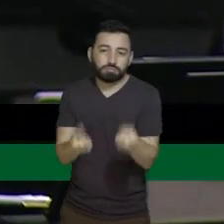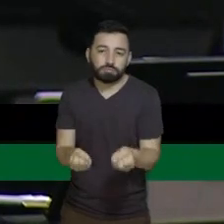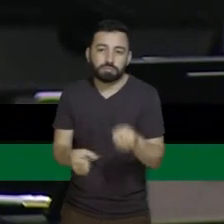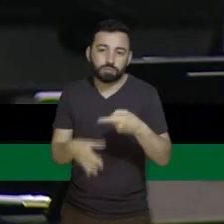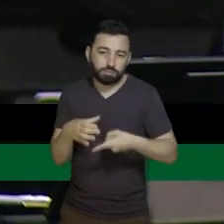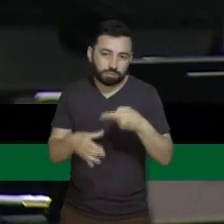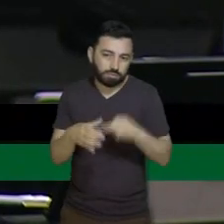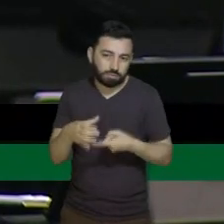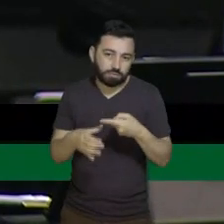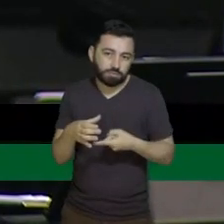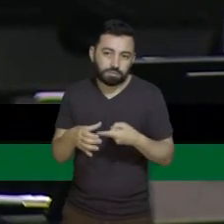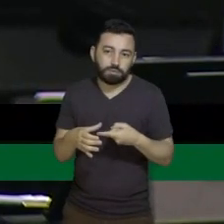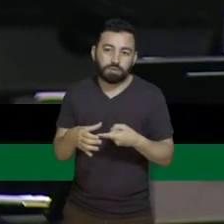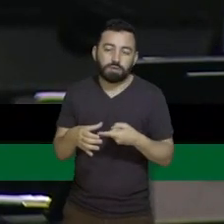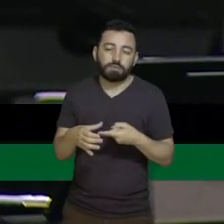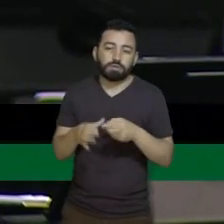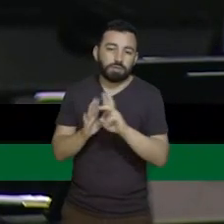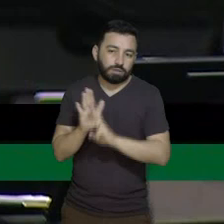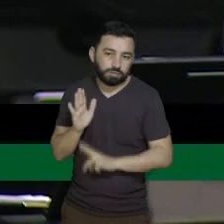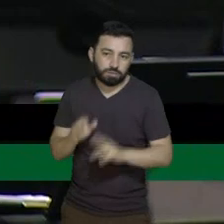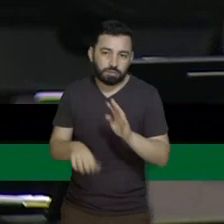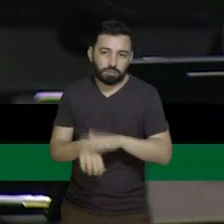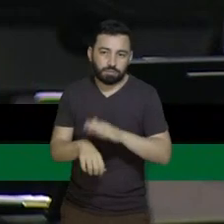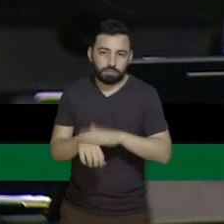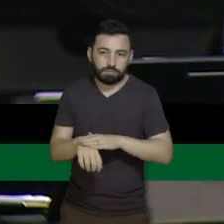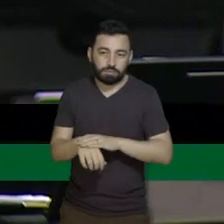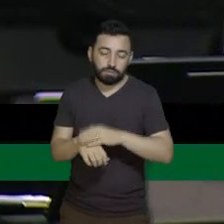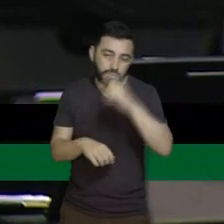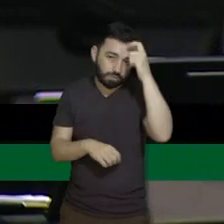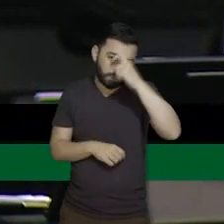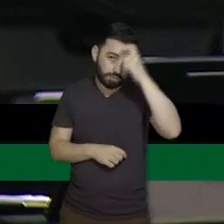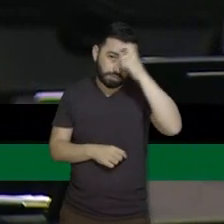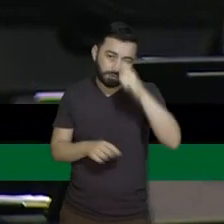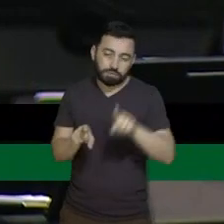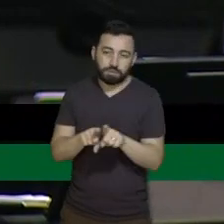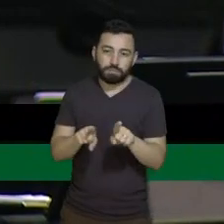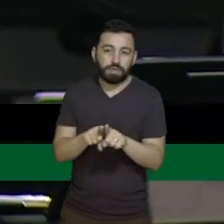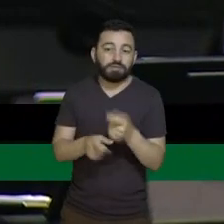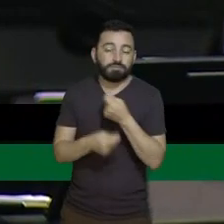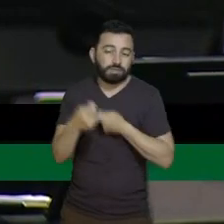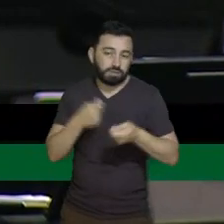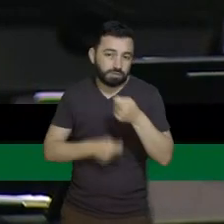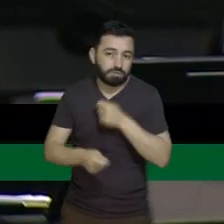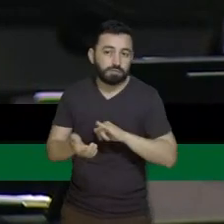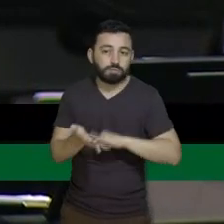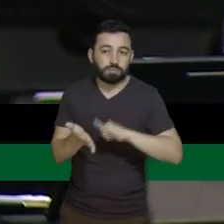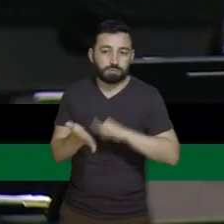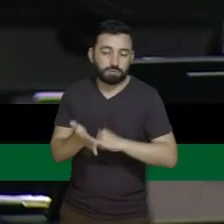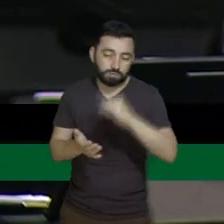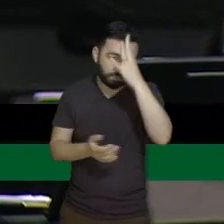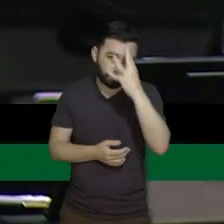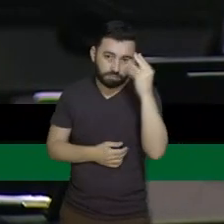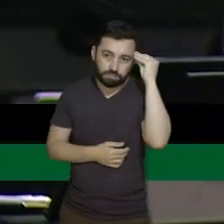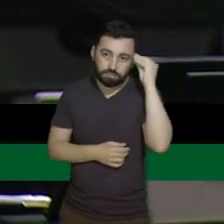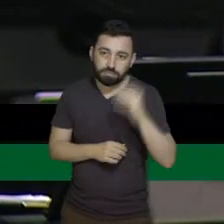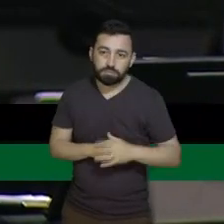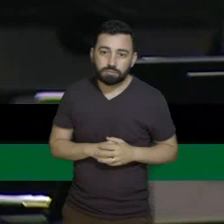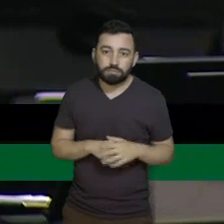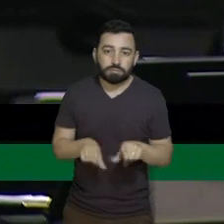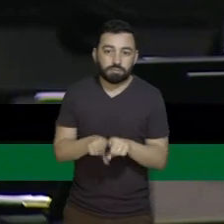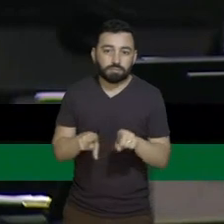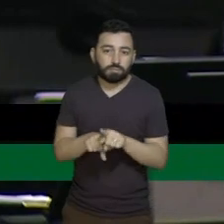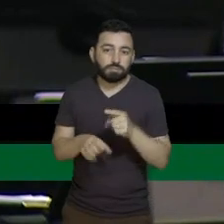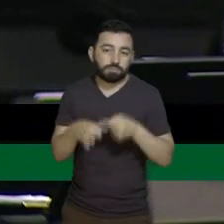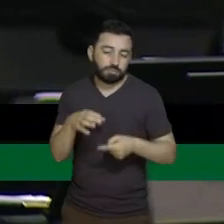de Constituição e Justiça, relator deputado Maurício Scudillarc, Comissão de Finanças e Tributação, relator deputada Luciane Carminati, Comissão